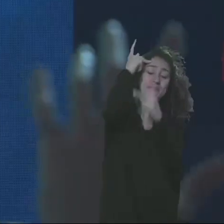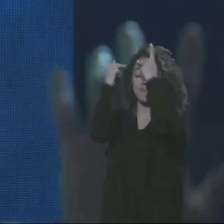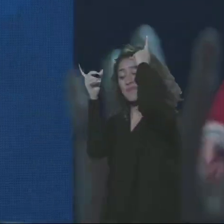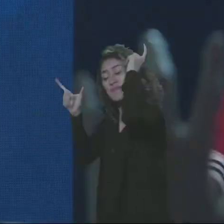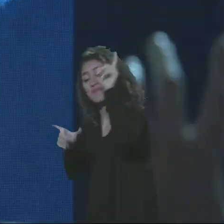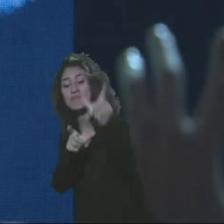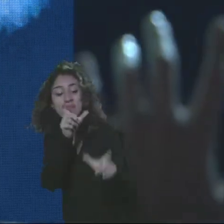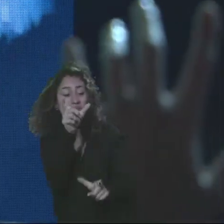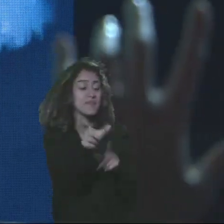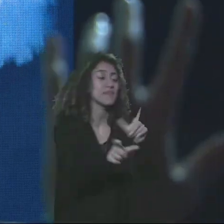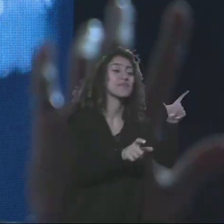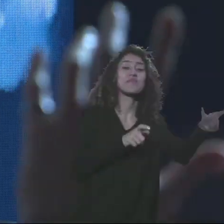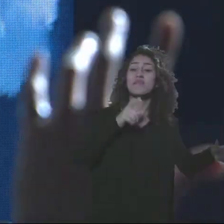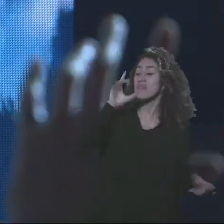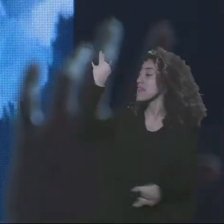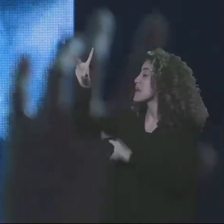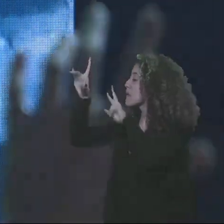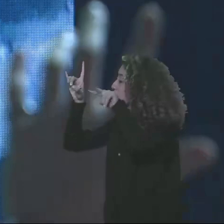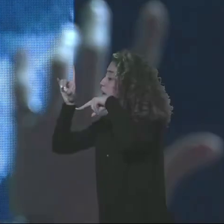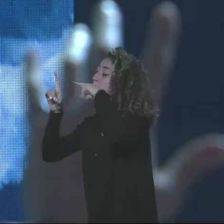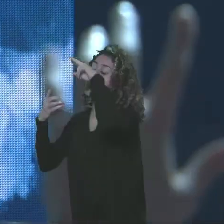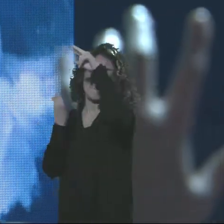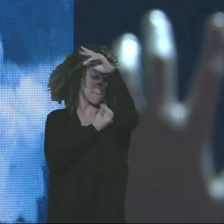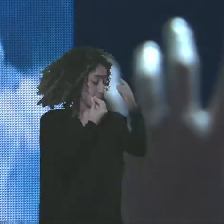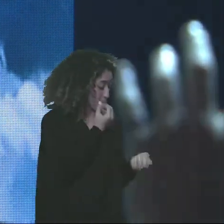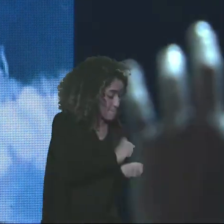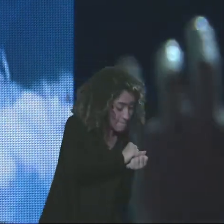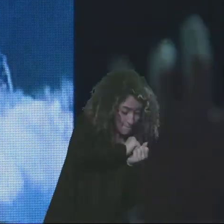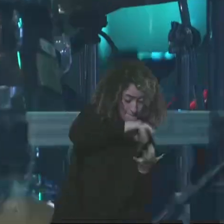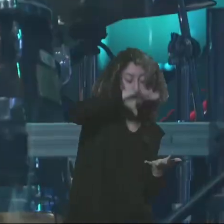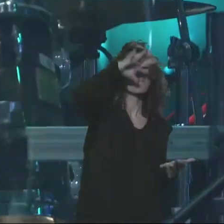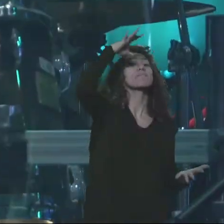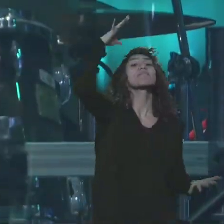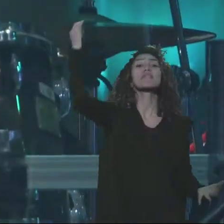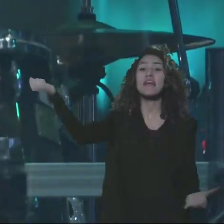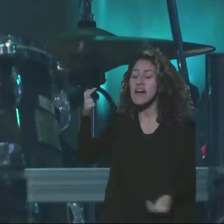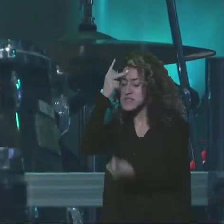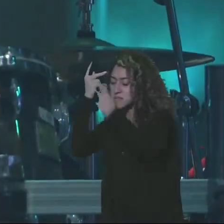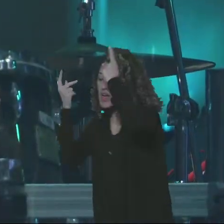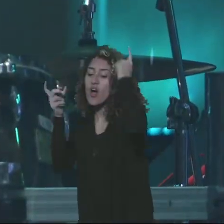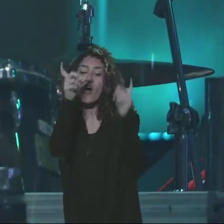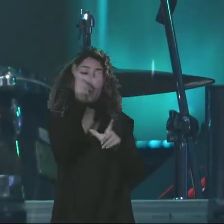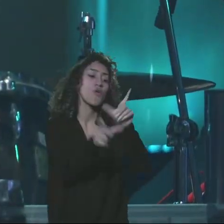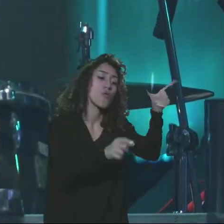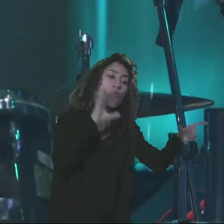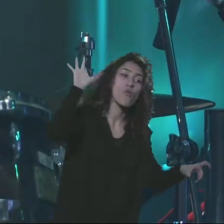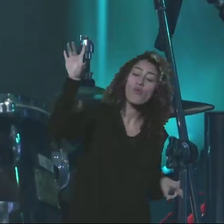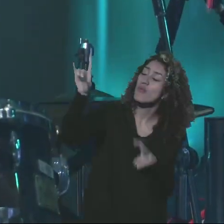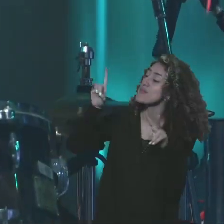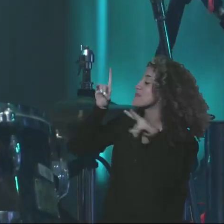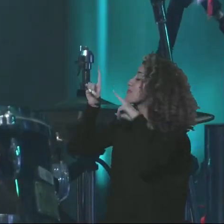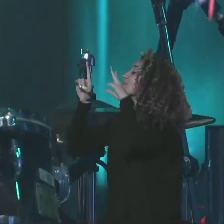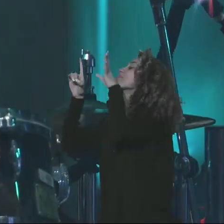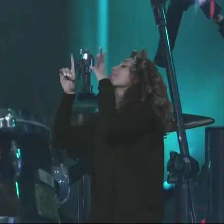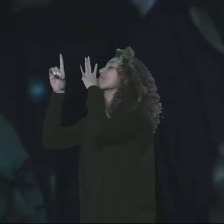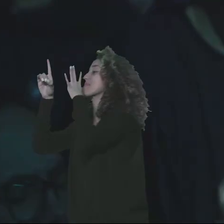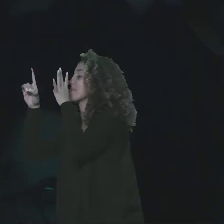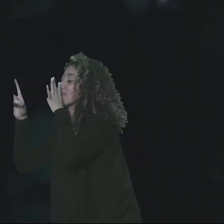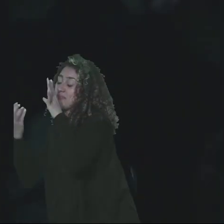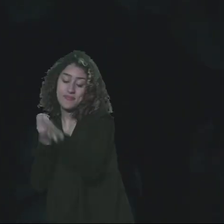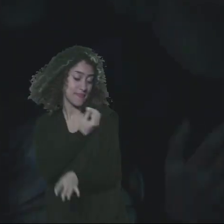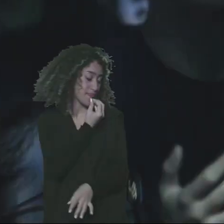Os que olham para Ti estão radiante, Senhor. Os que olham para Ti